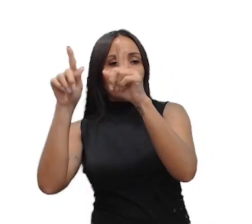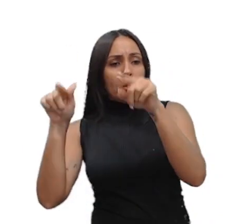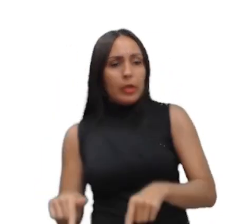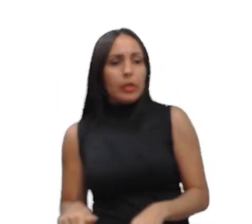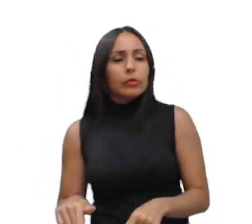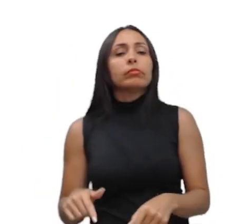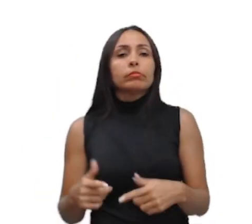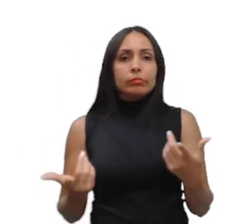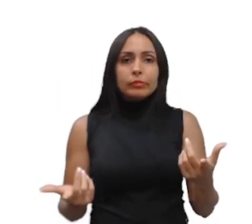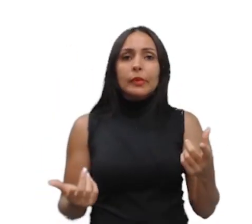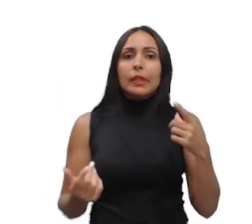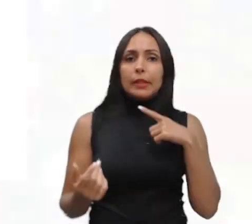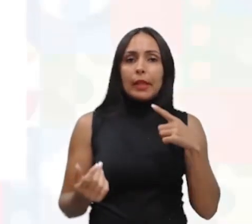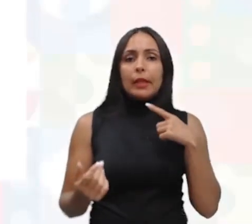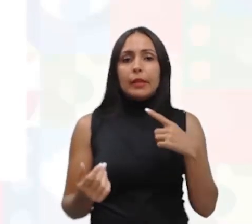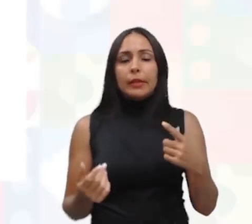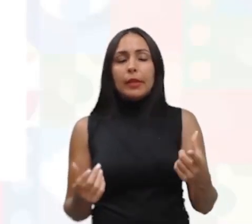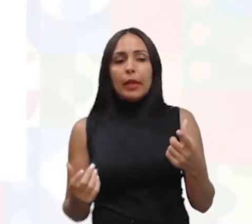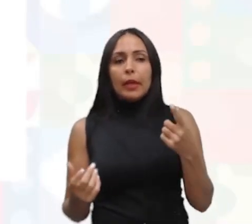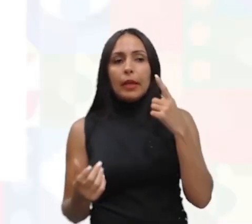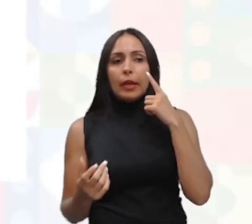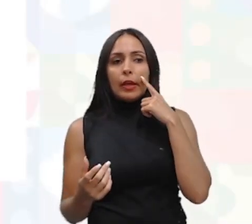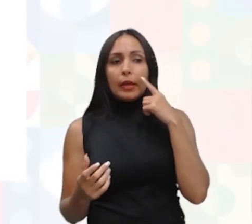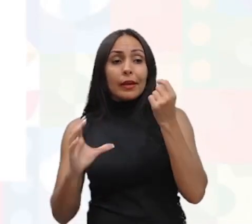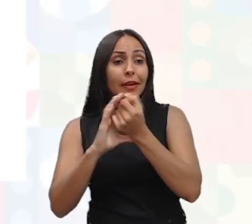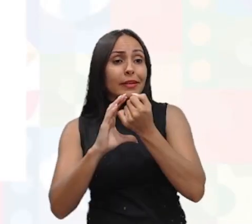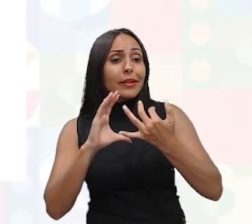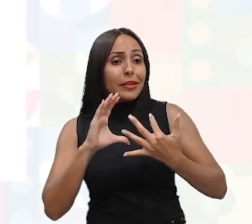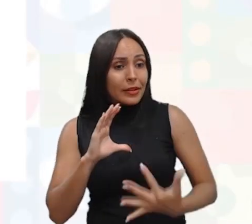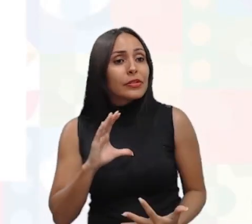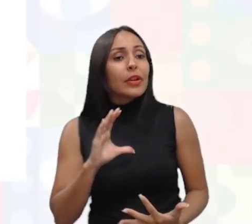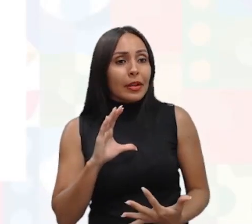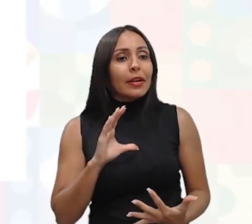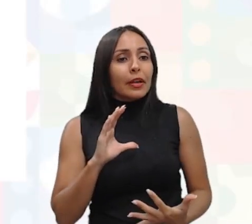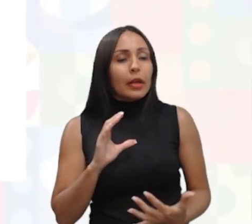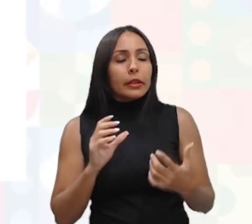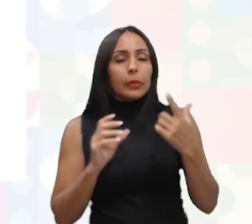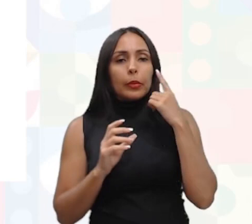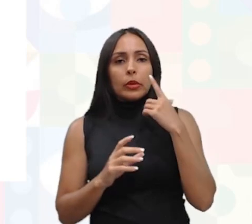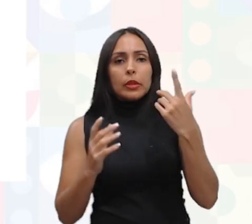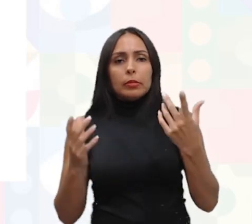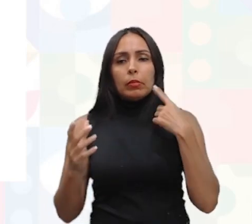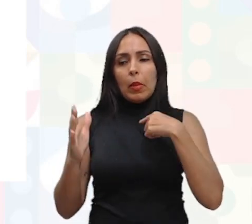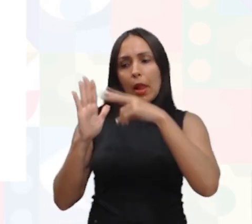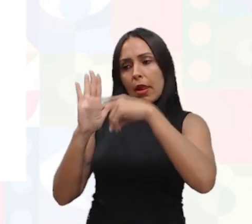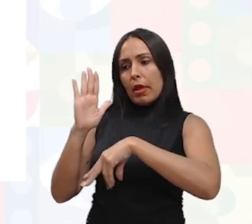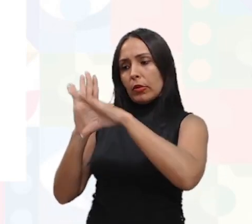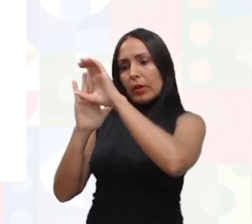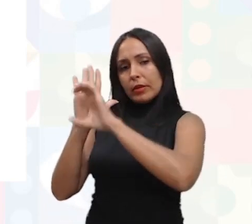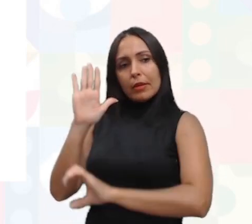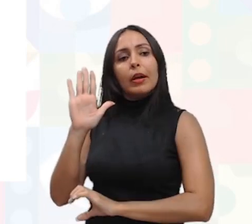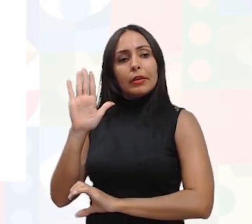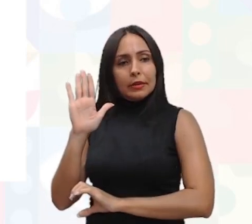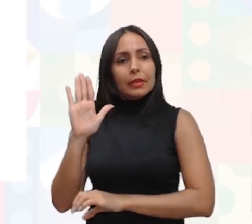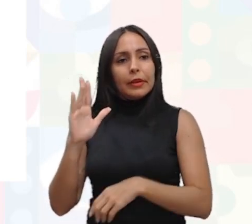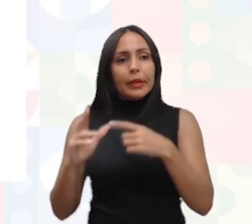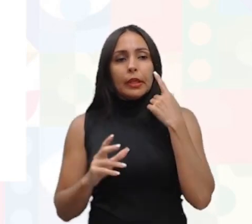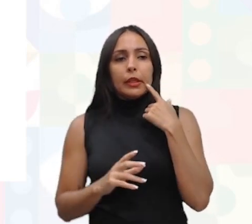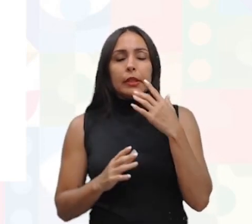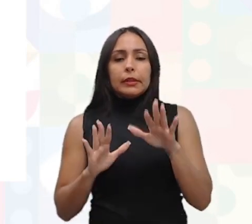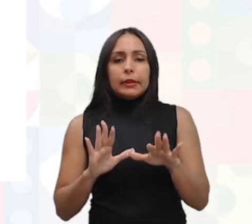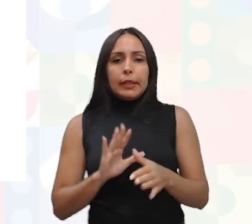que tem caráter, né, ou que você pode alcançar através dos editais. Então, você tem edital do